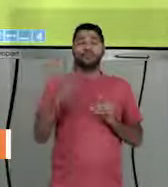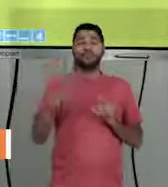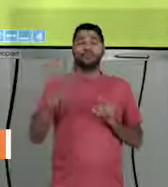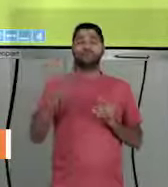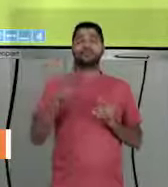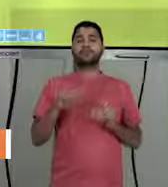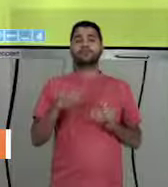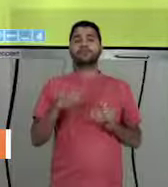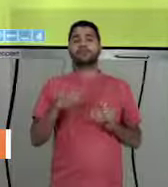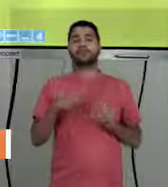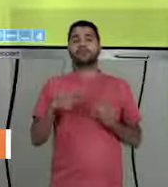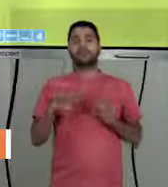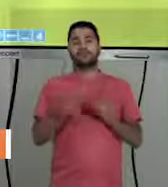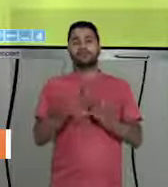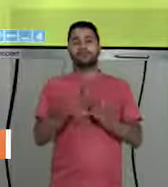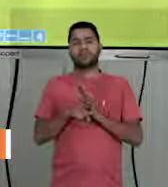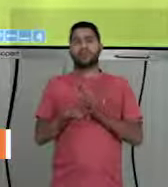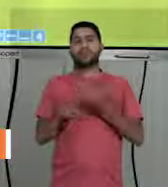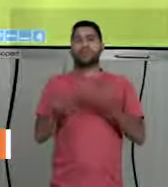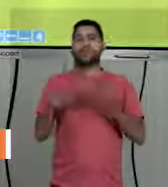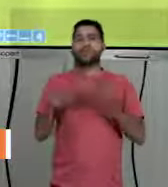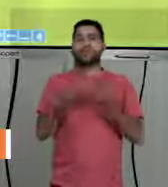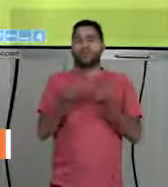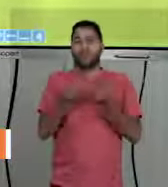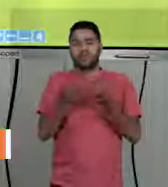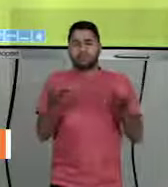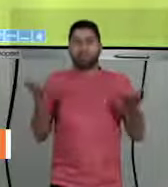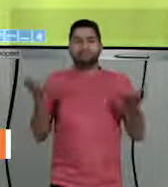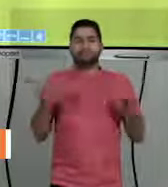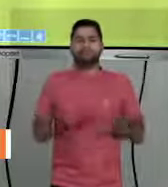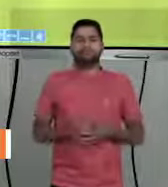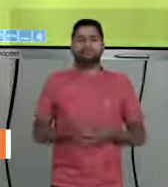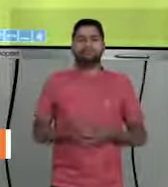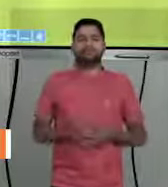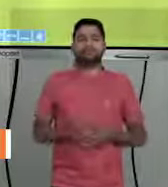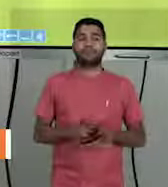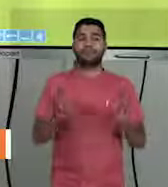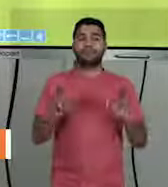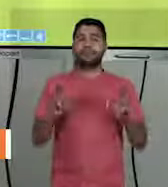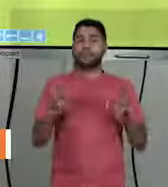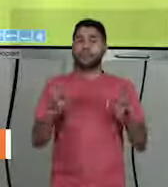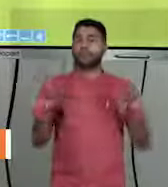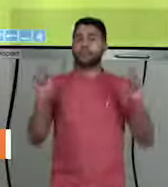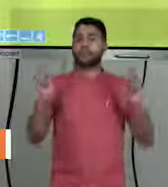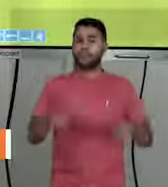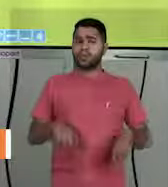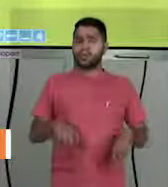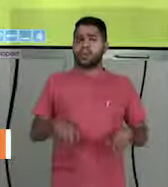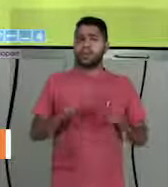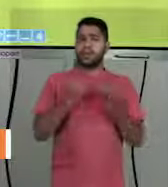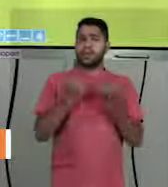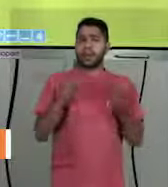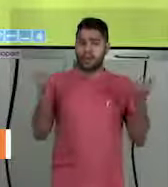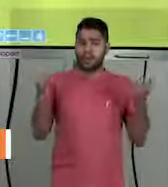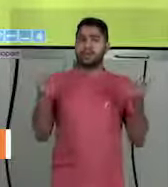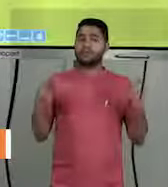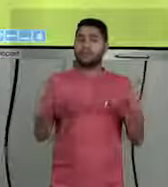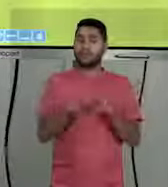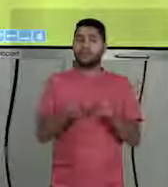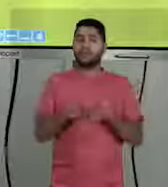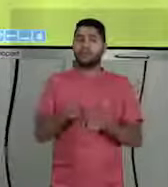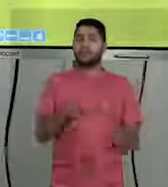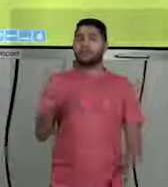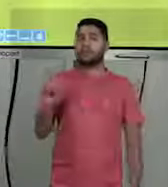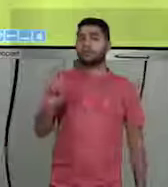a transmissão e distribuição da energia elétrica. Então, a diferença de potencial elétrico é também